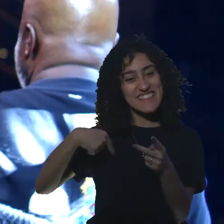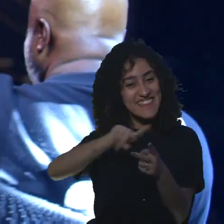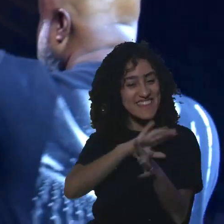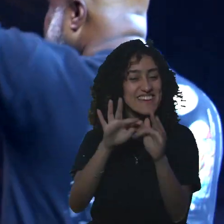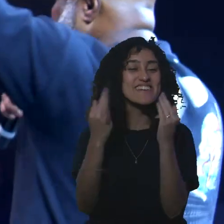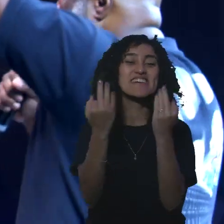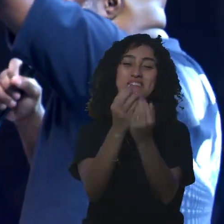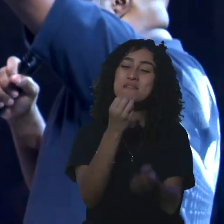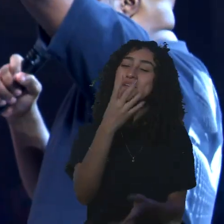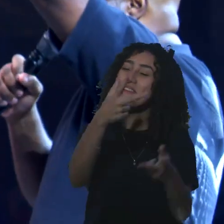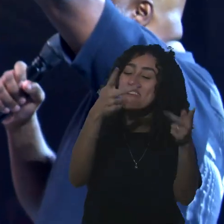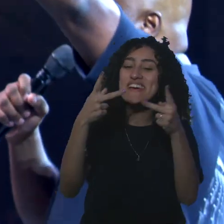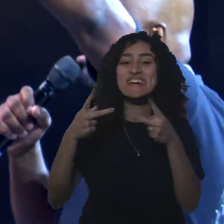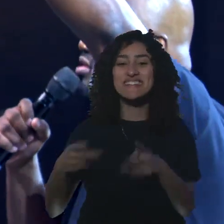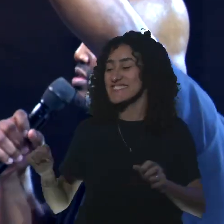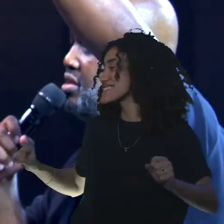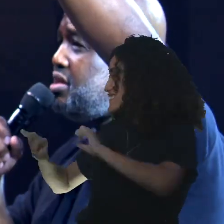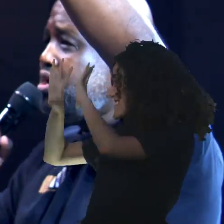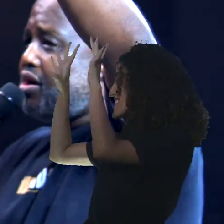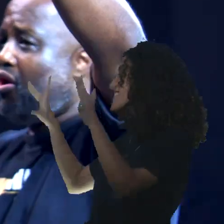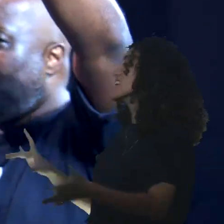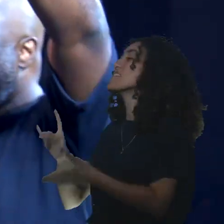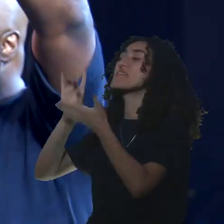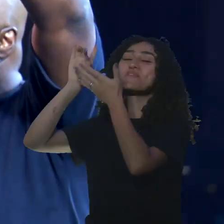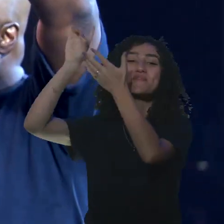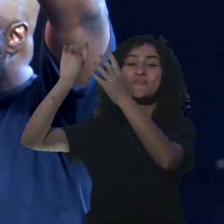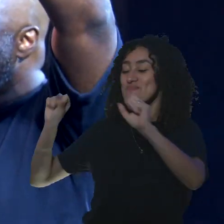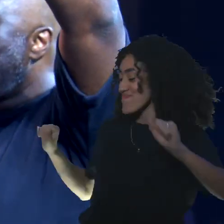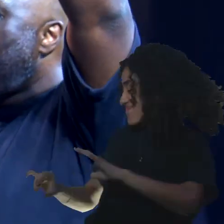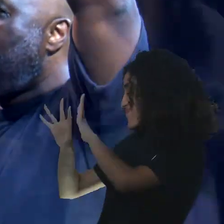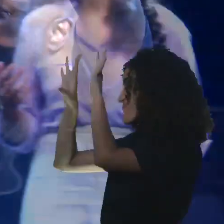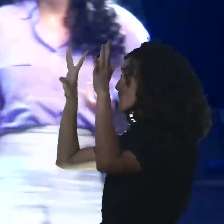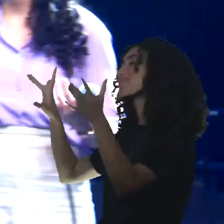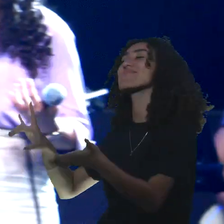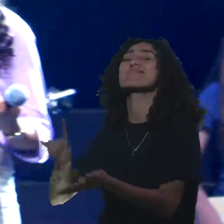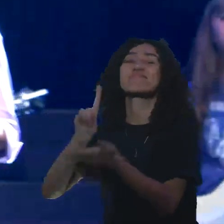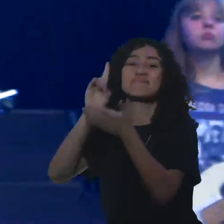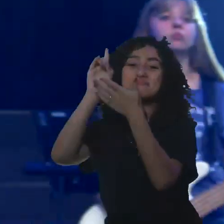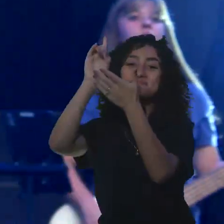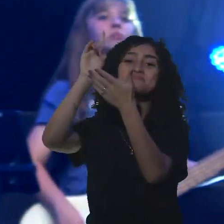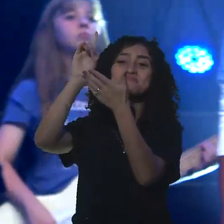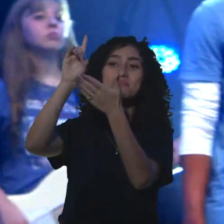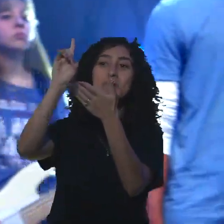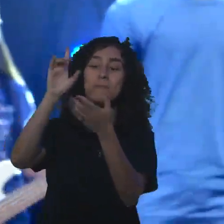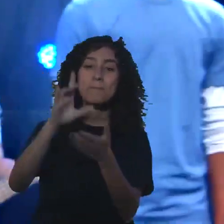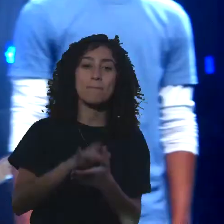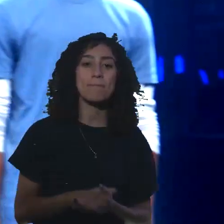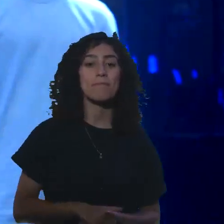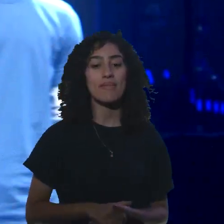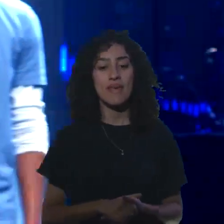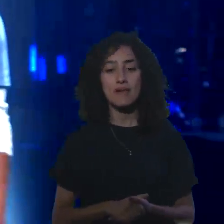meu irmão. Glória a Deus, glória a Deus. Gostaria que você que